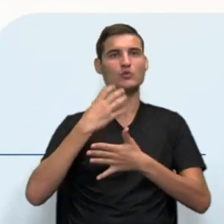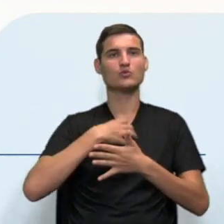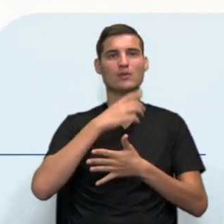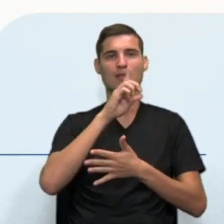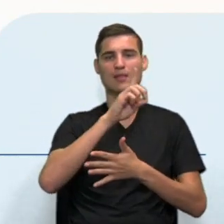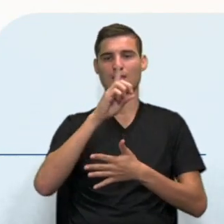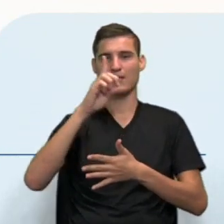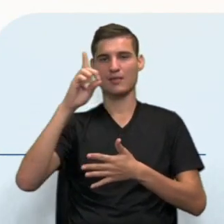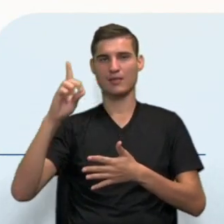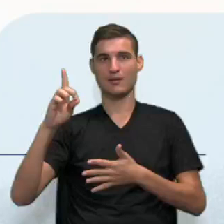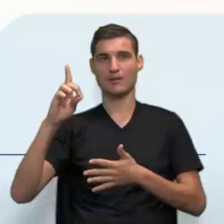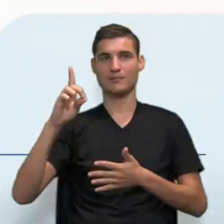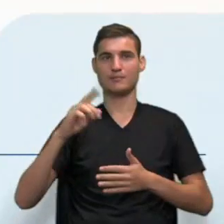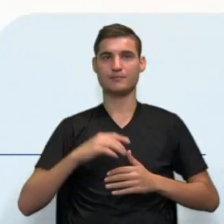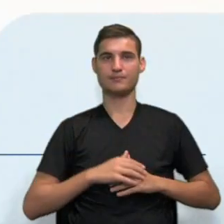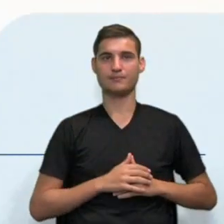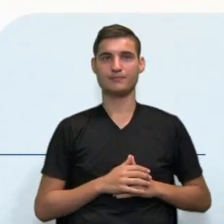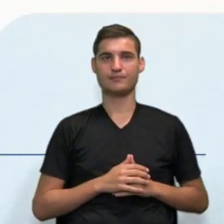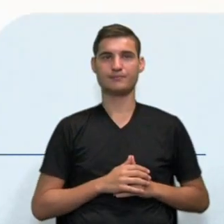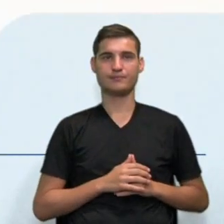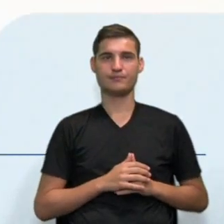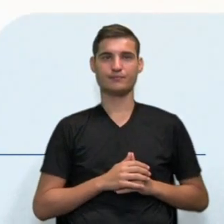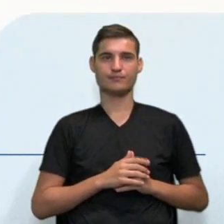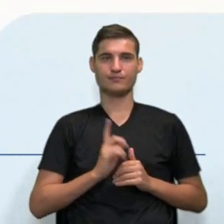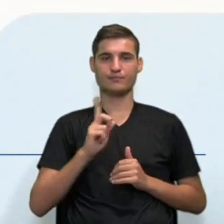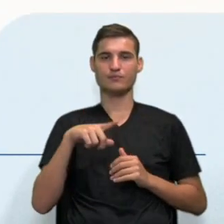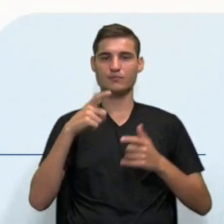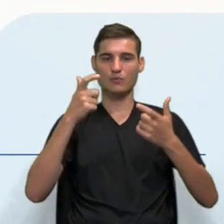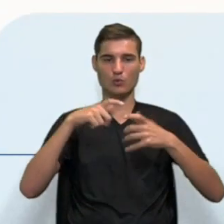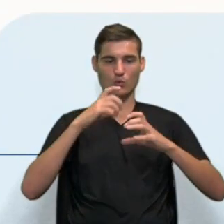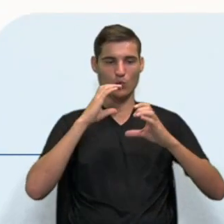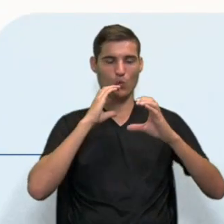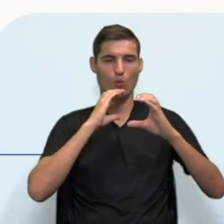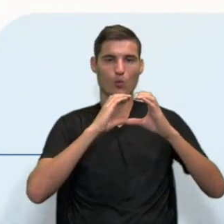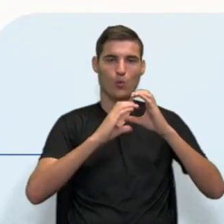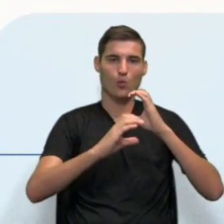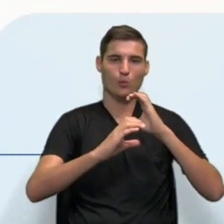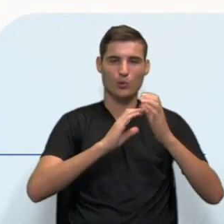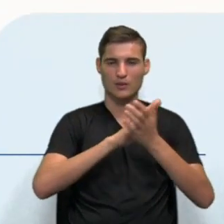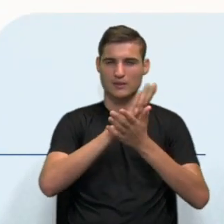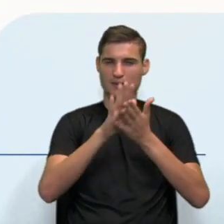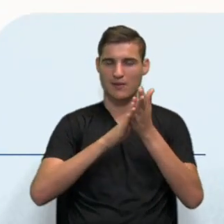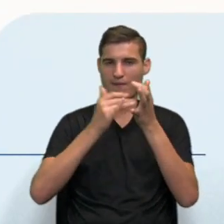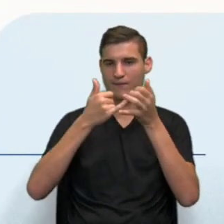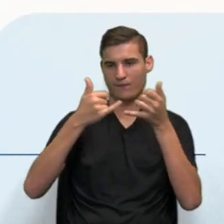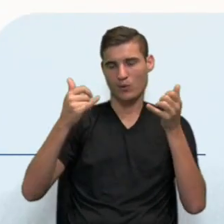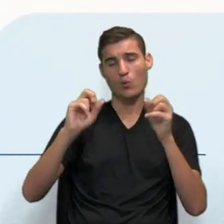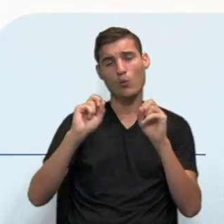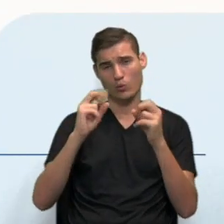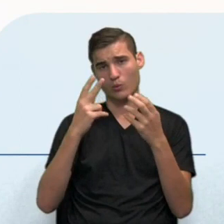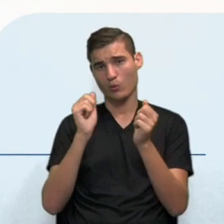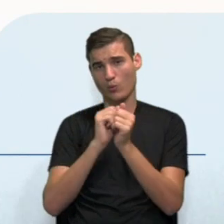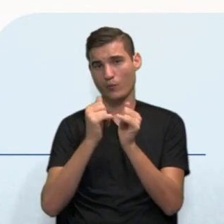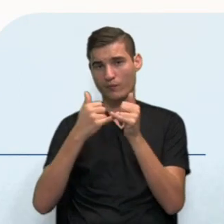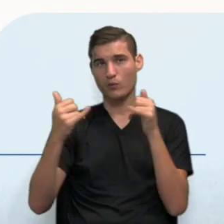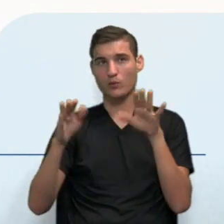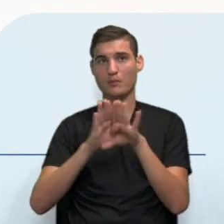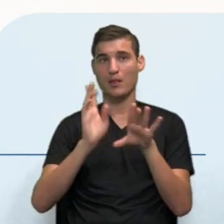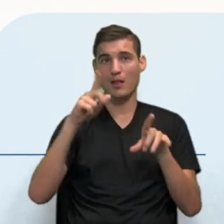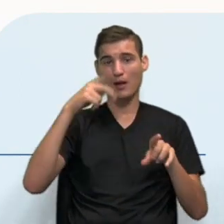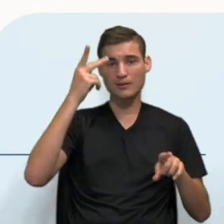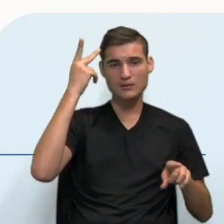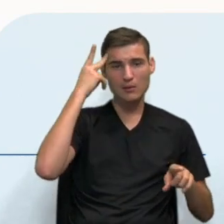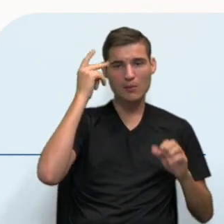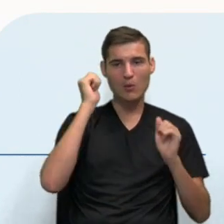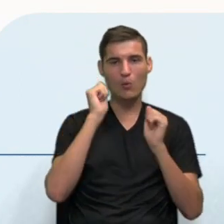DDD, sistema que comunica sem fio ou com fio também, entre São Paulo